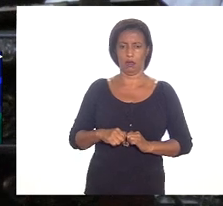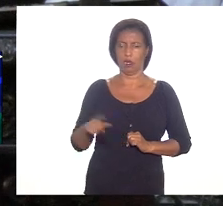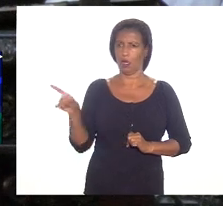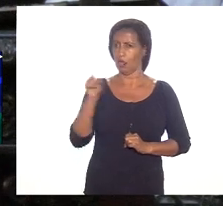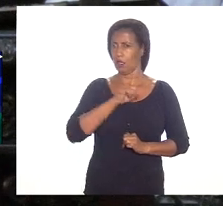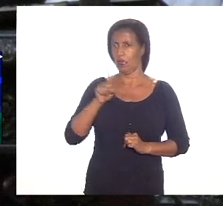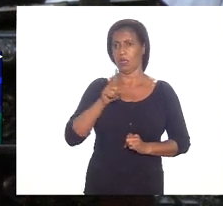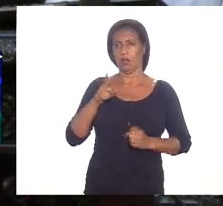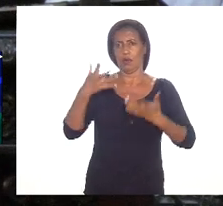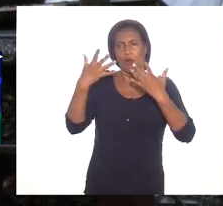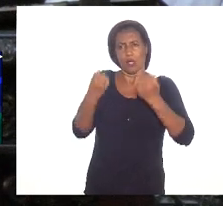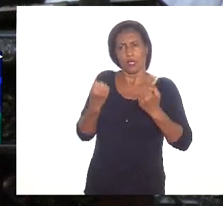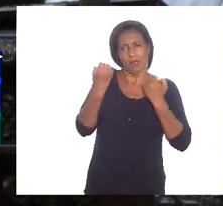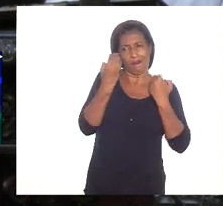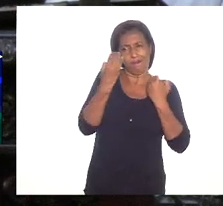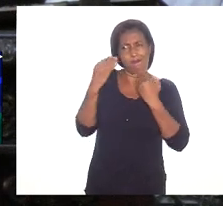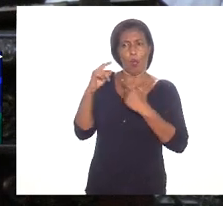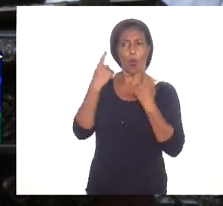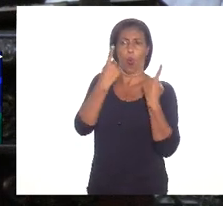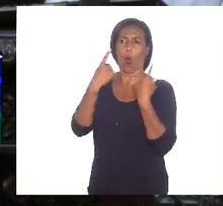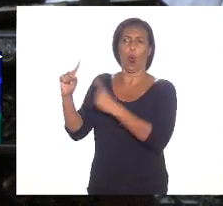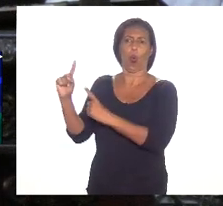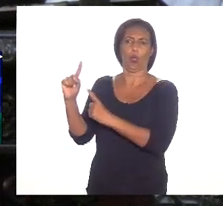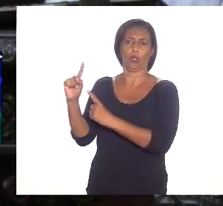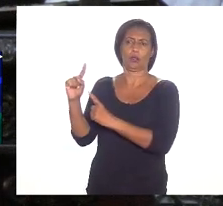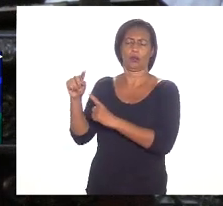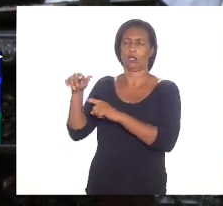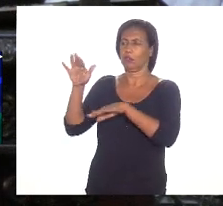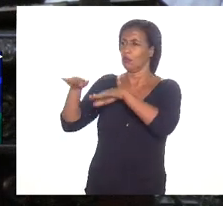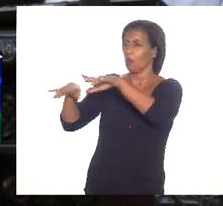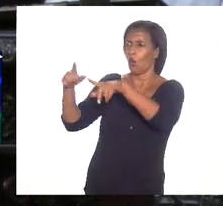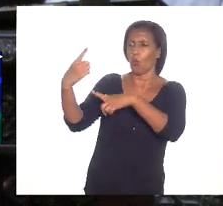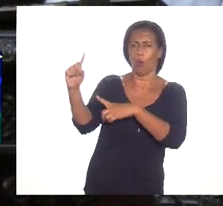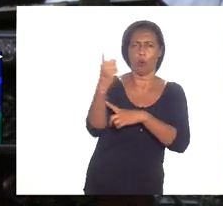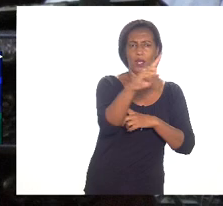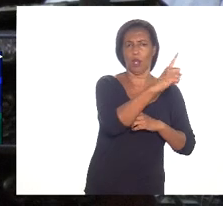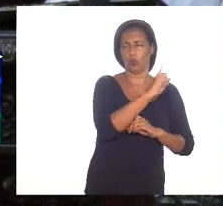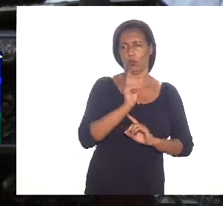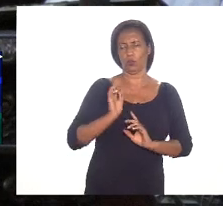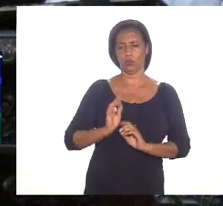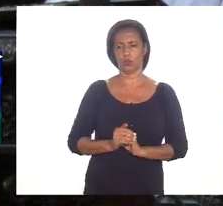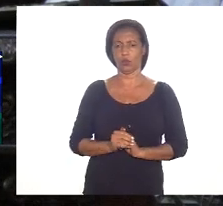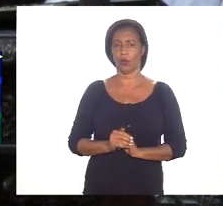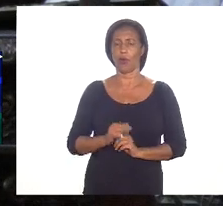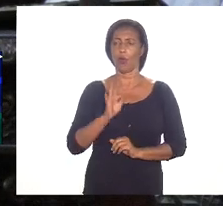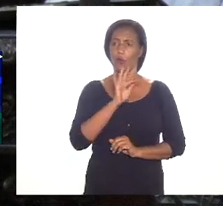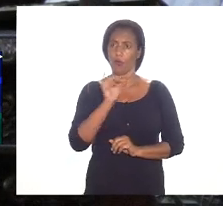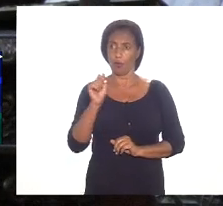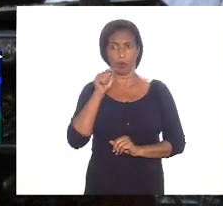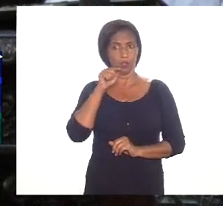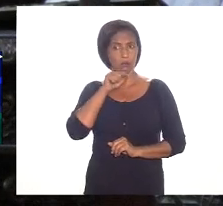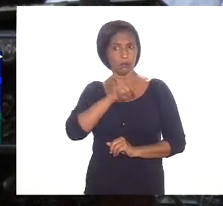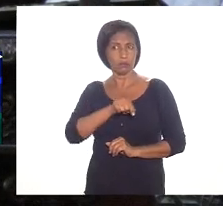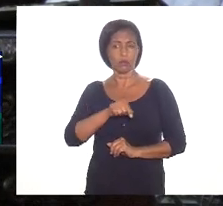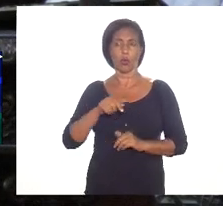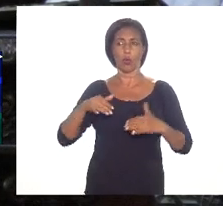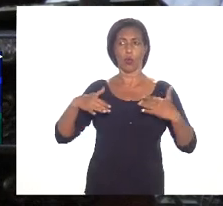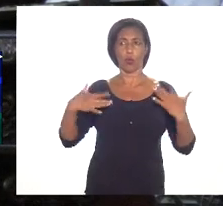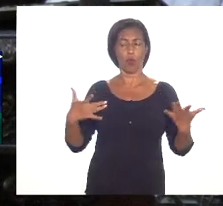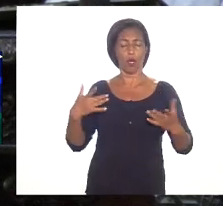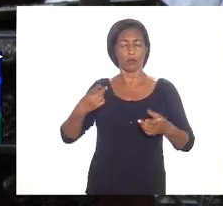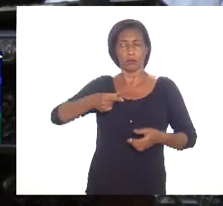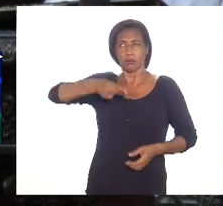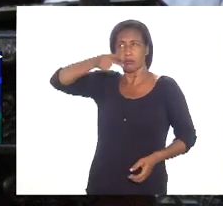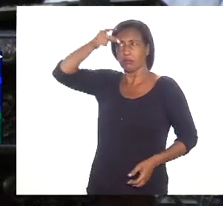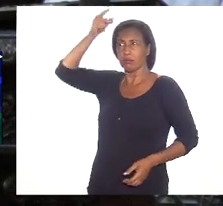eu vou aceitar ameaça com quer parlamentar que é seja da situação ou da oposição foi assim quando